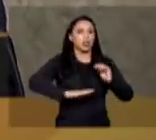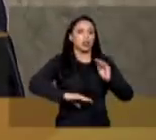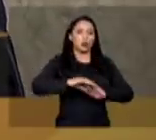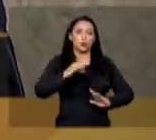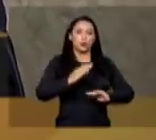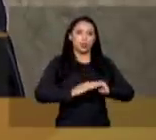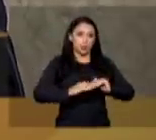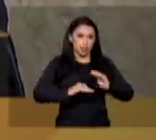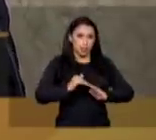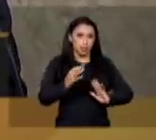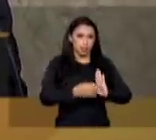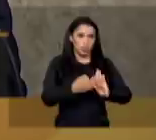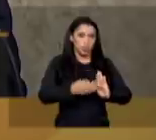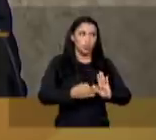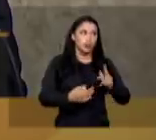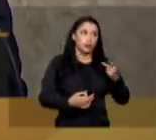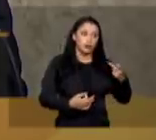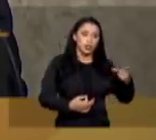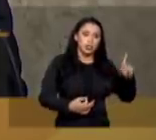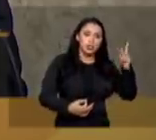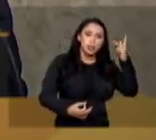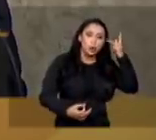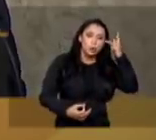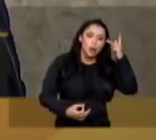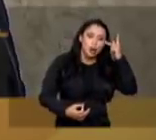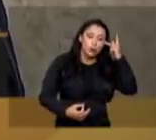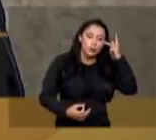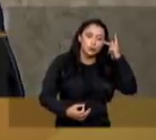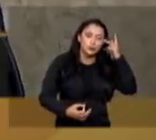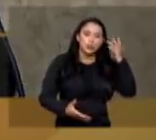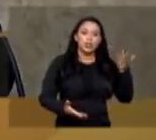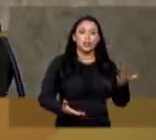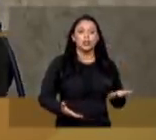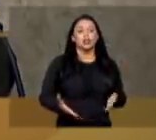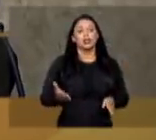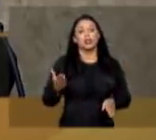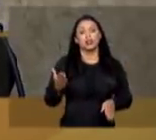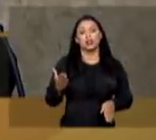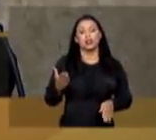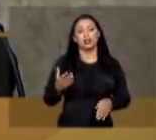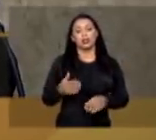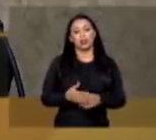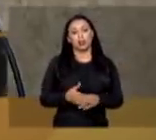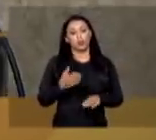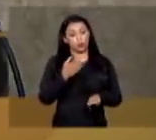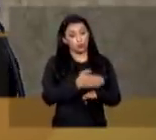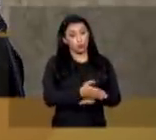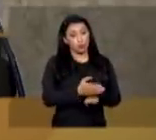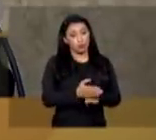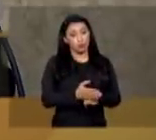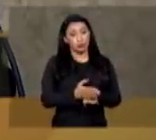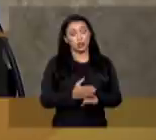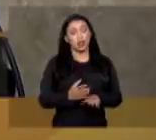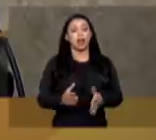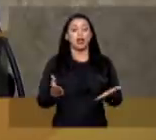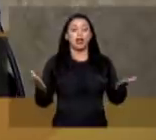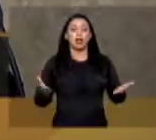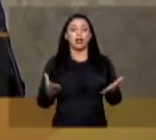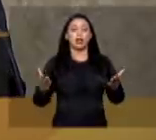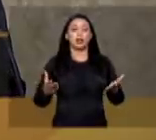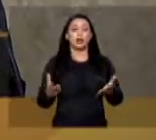o juízo de São Paulo, e vencidos, em total